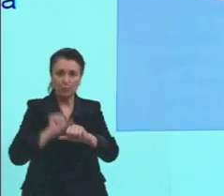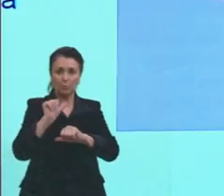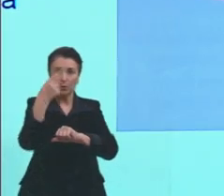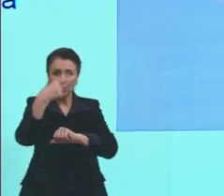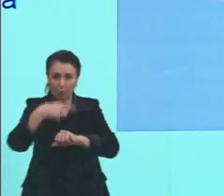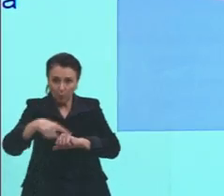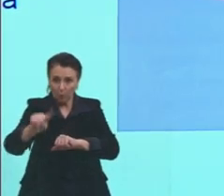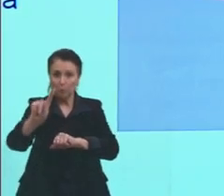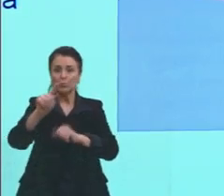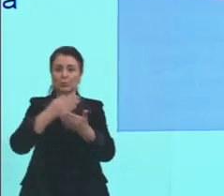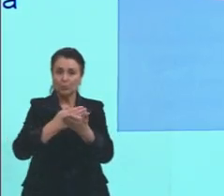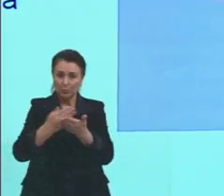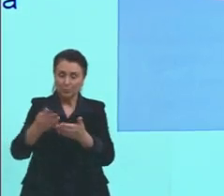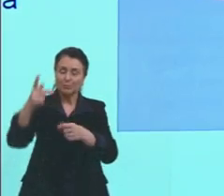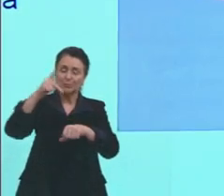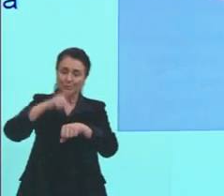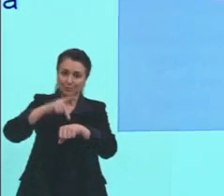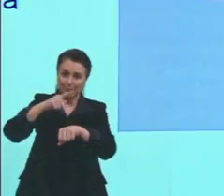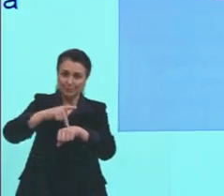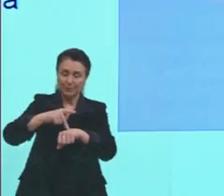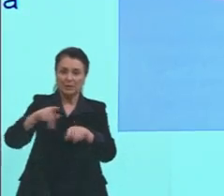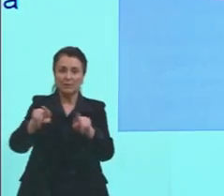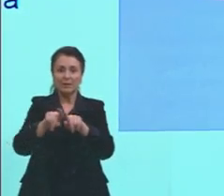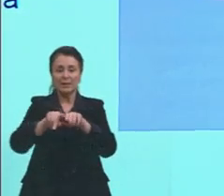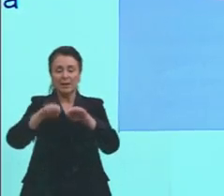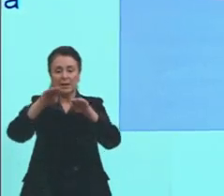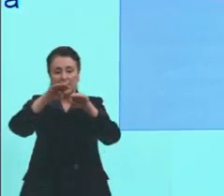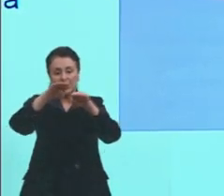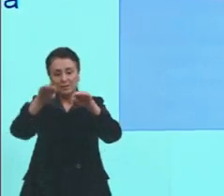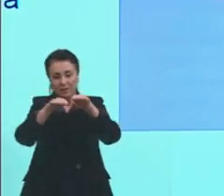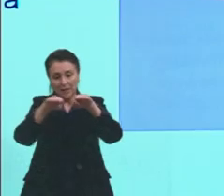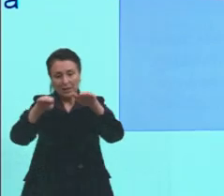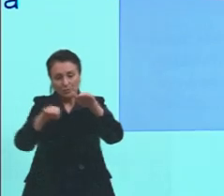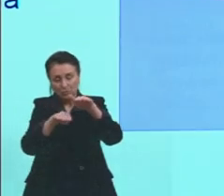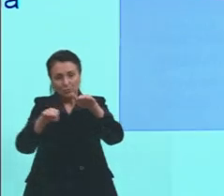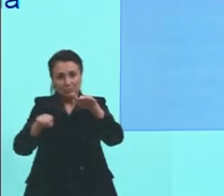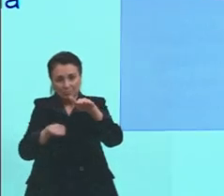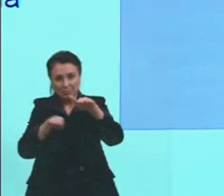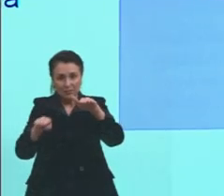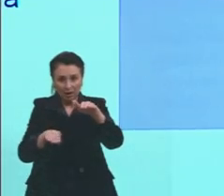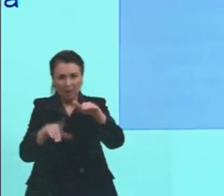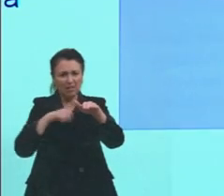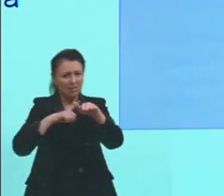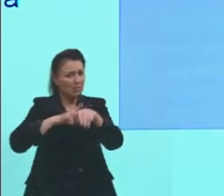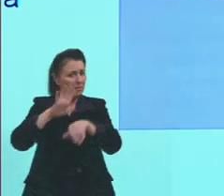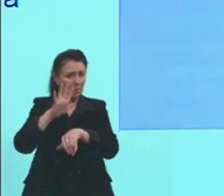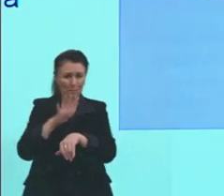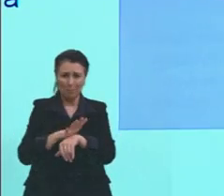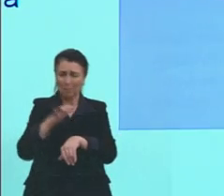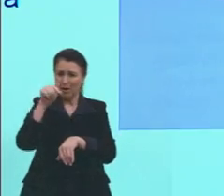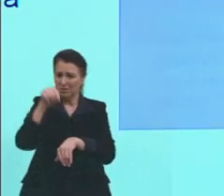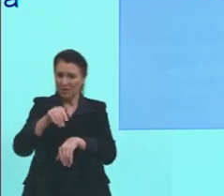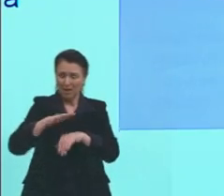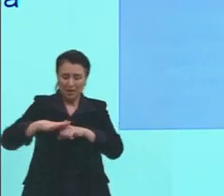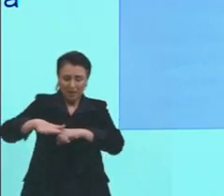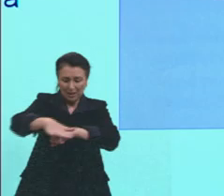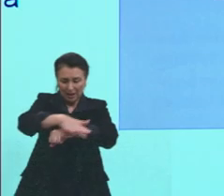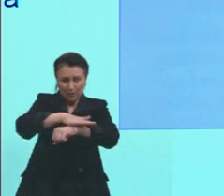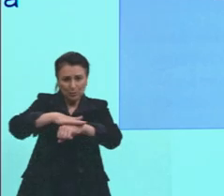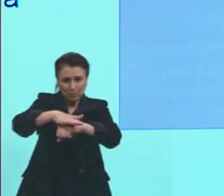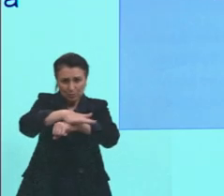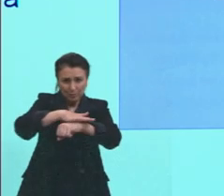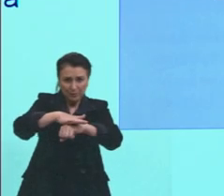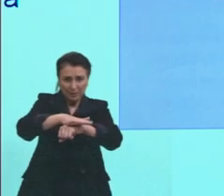formar uma outra Rocha certo EA sedimentar que a mais abundante na que nós temos na nossa superfície é